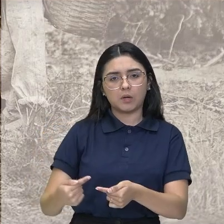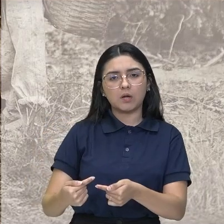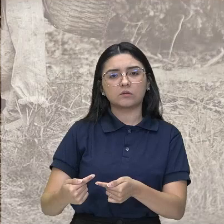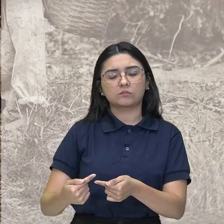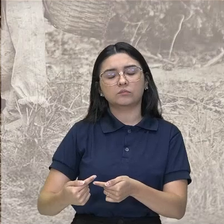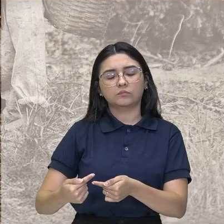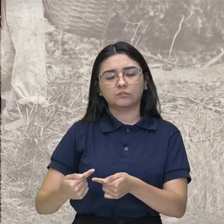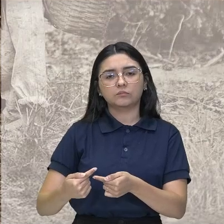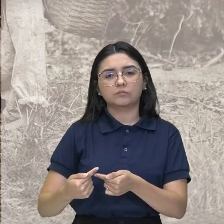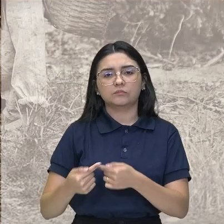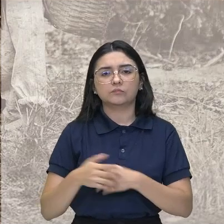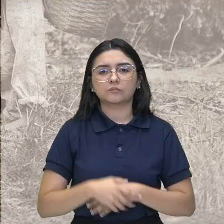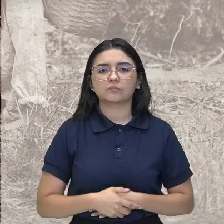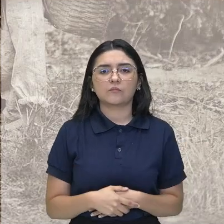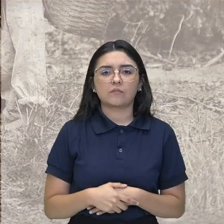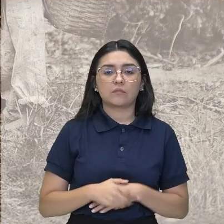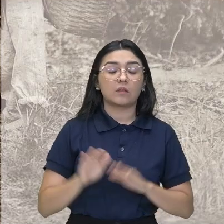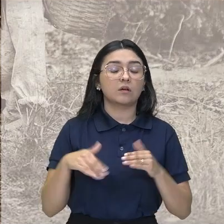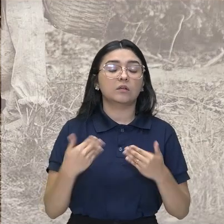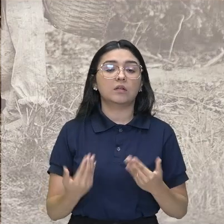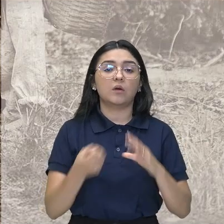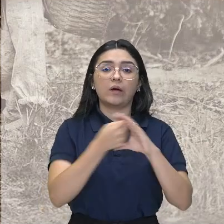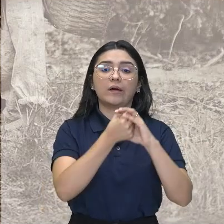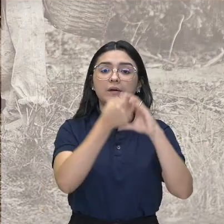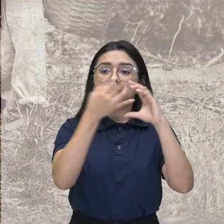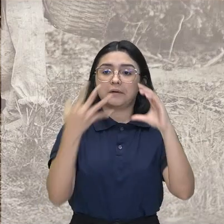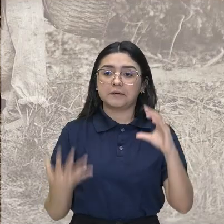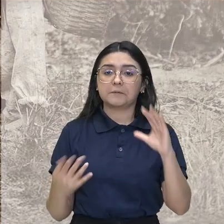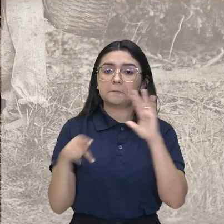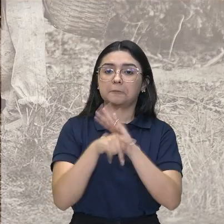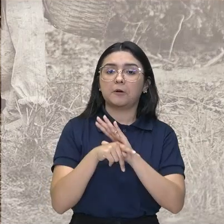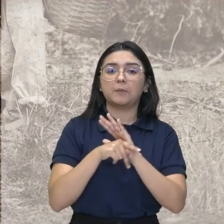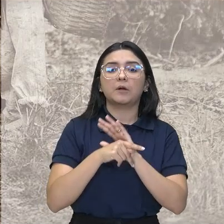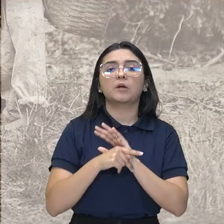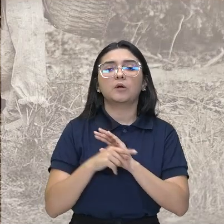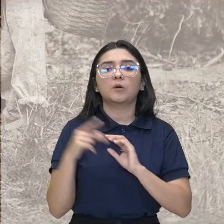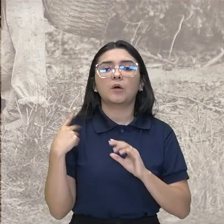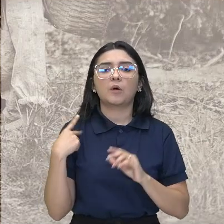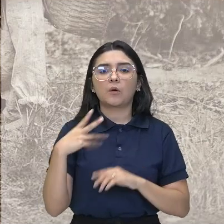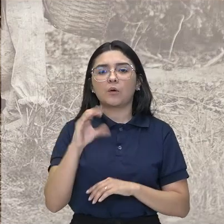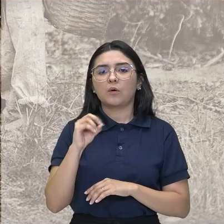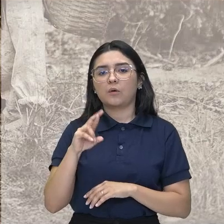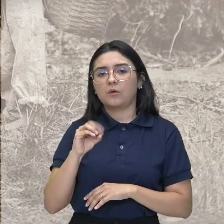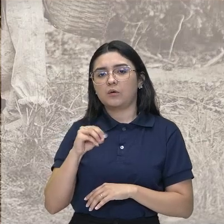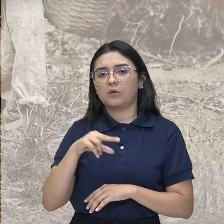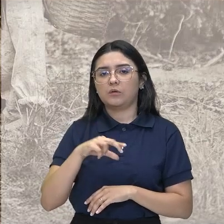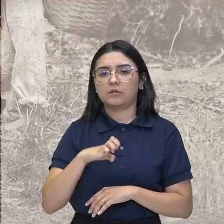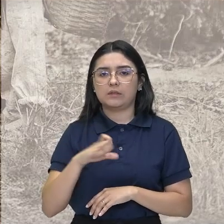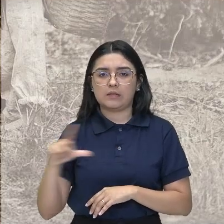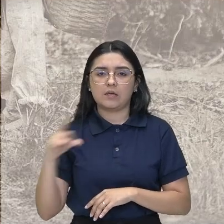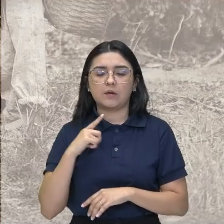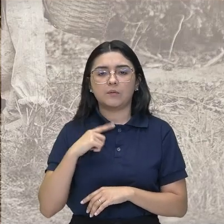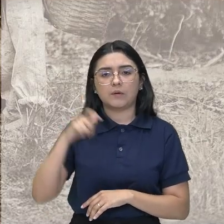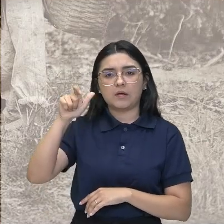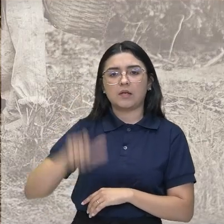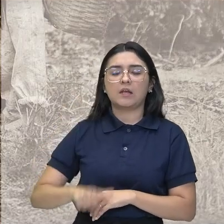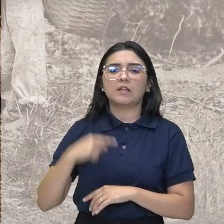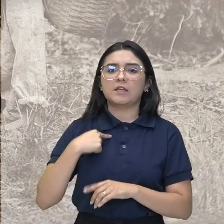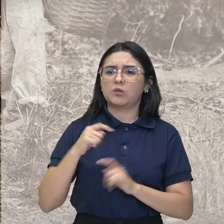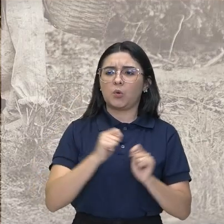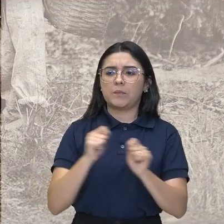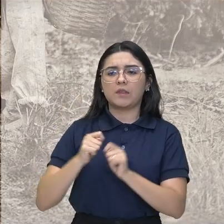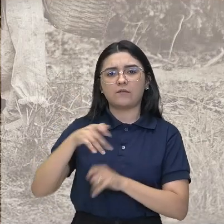vai passando de pai para filho. E a característica desse coronel era o fato de ele ser um grande latifundiário e